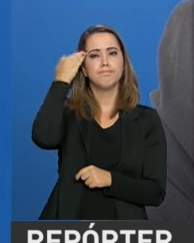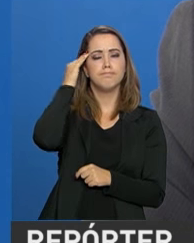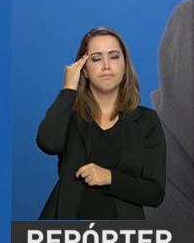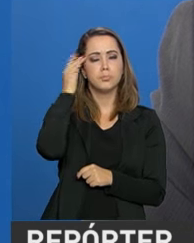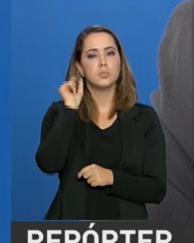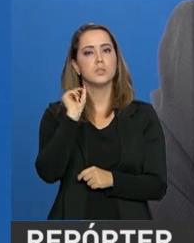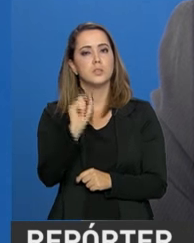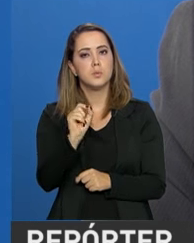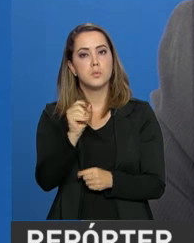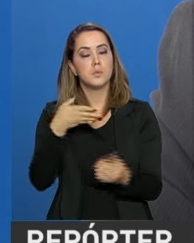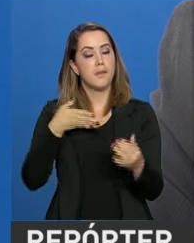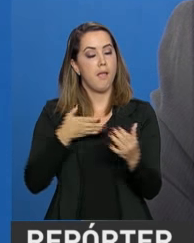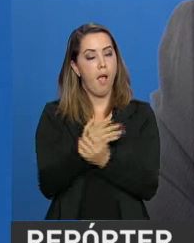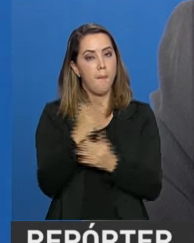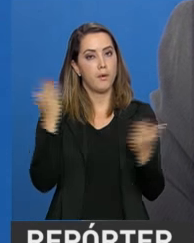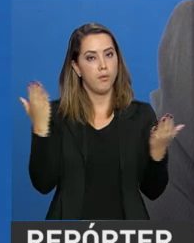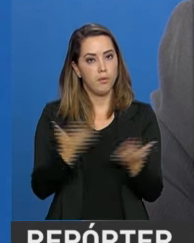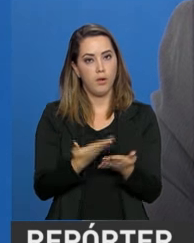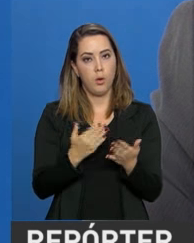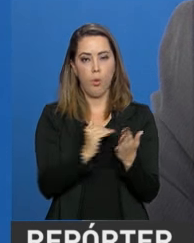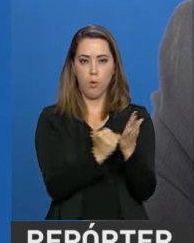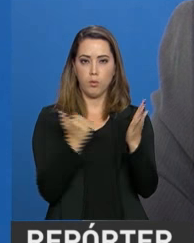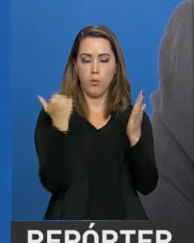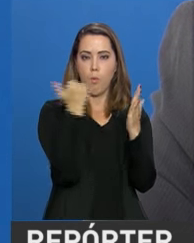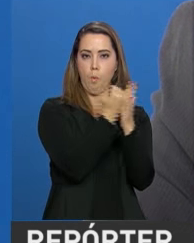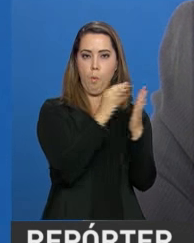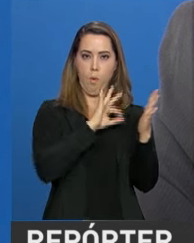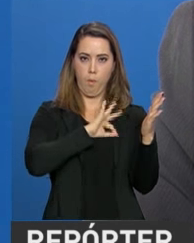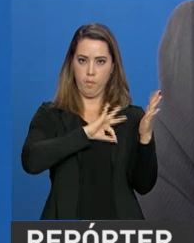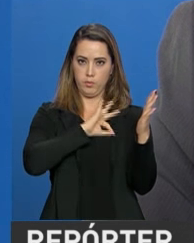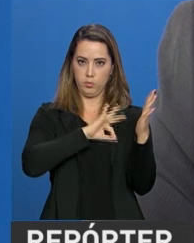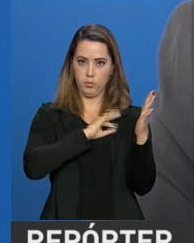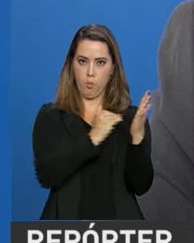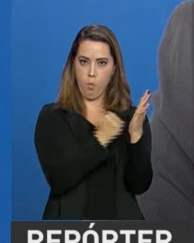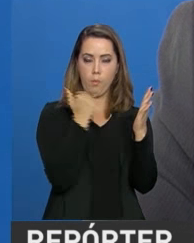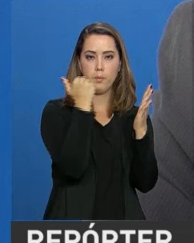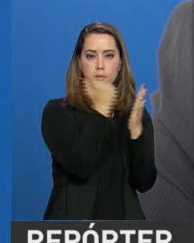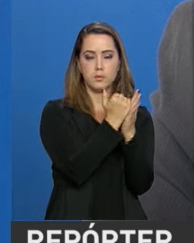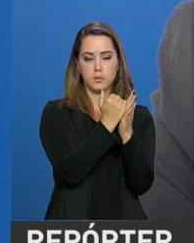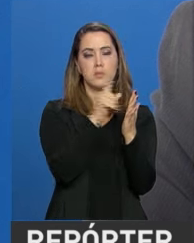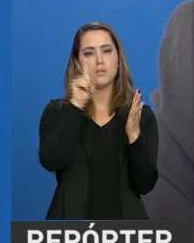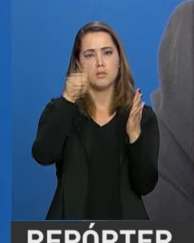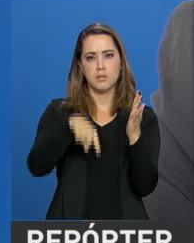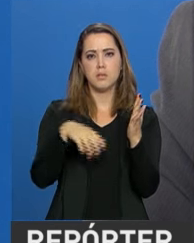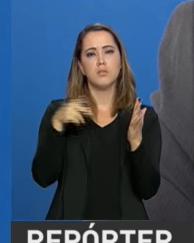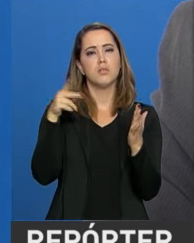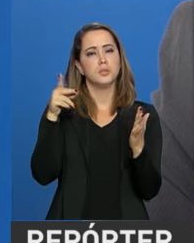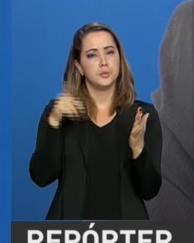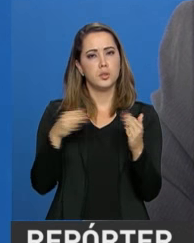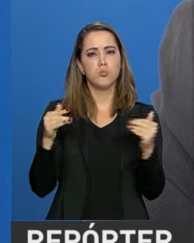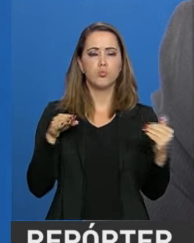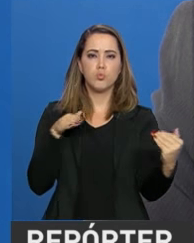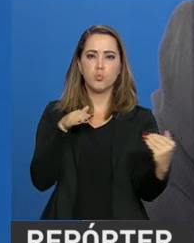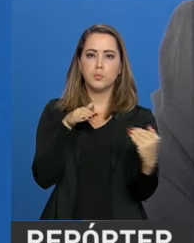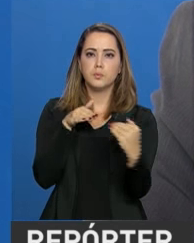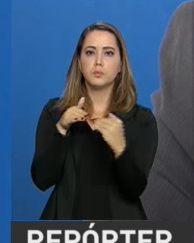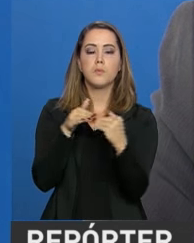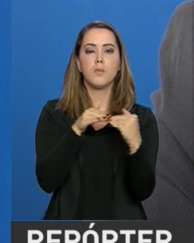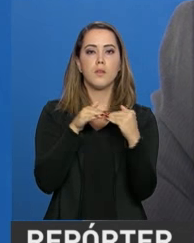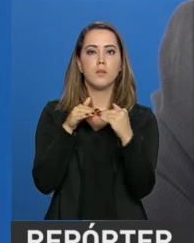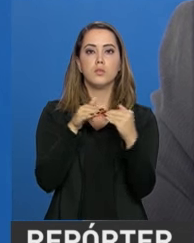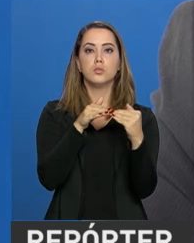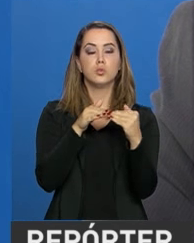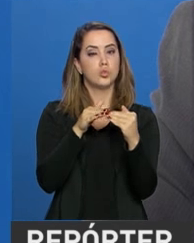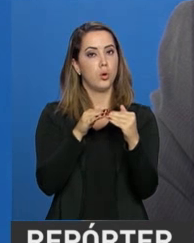que a aprovação desses acordos está em linha com o esforço de ajuste fiscal, está em linha